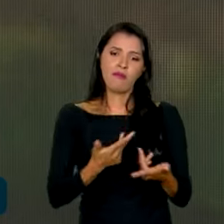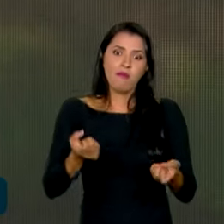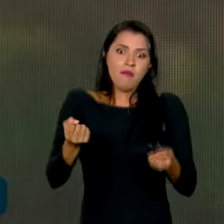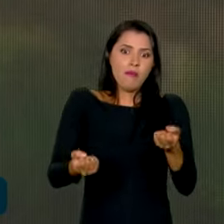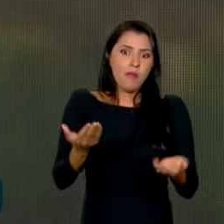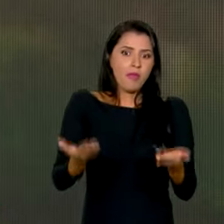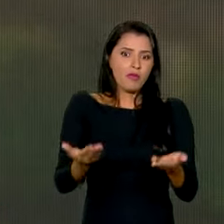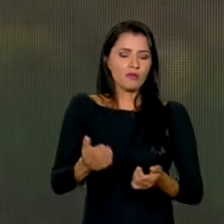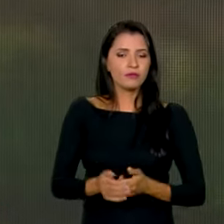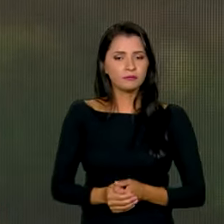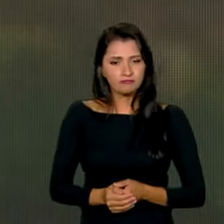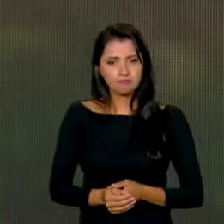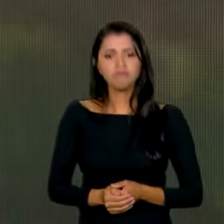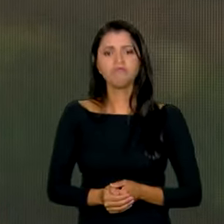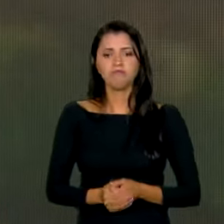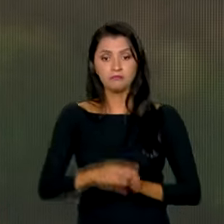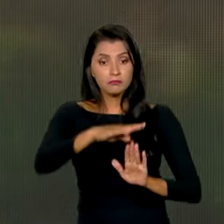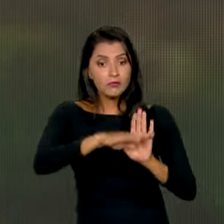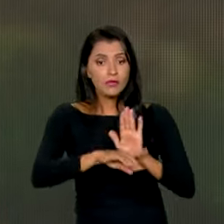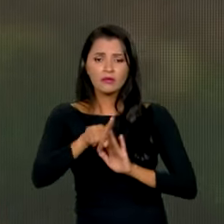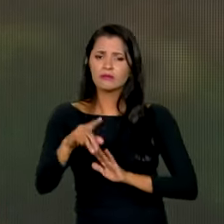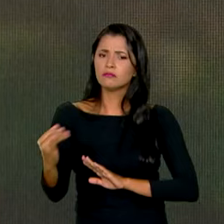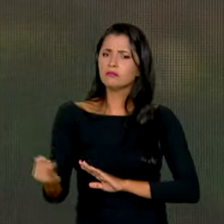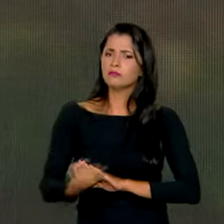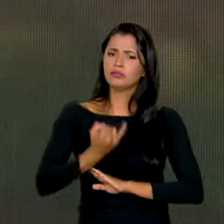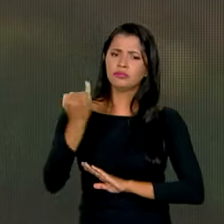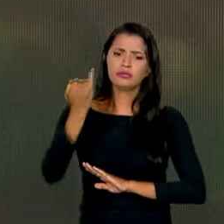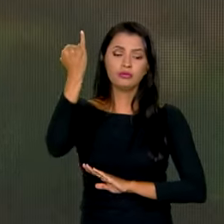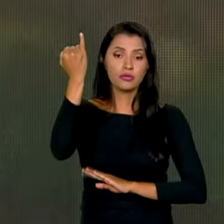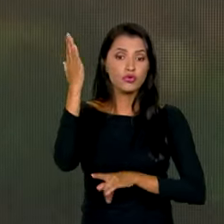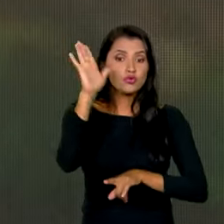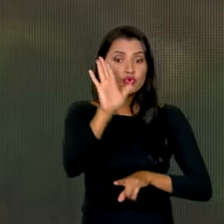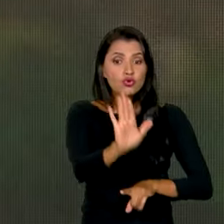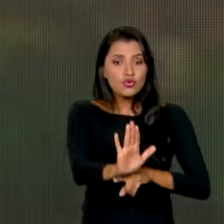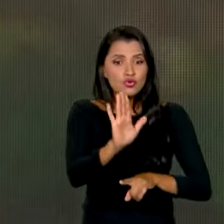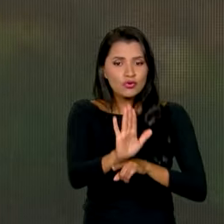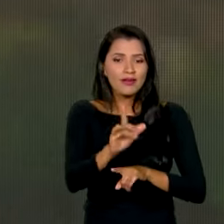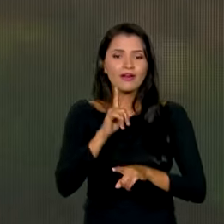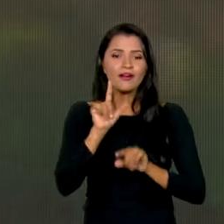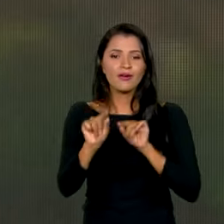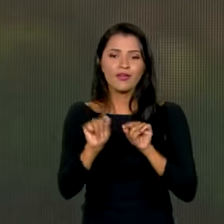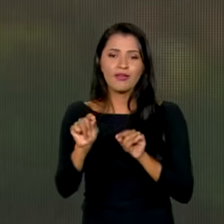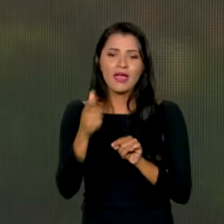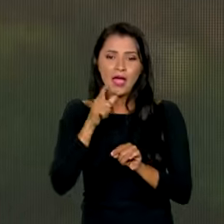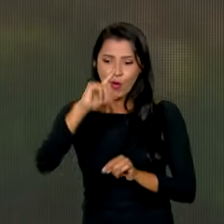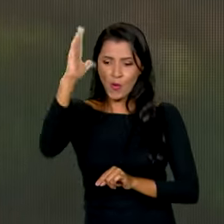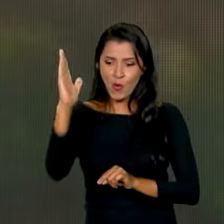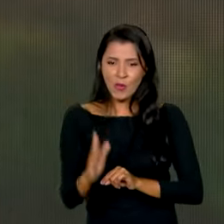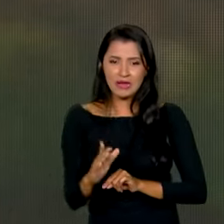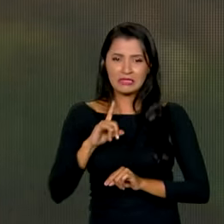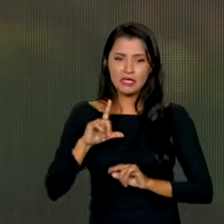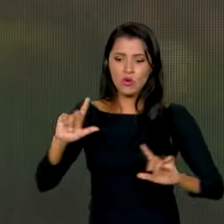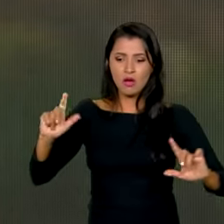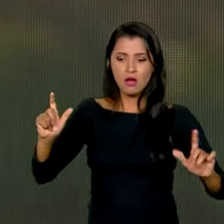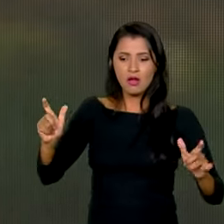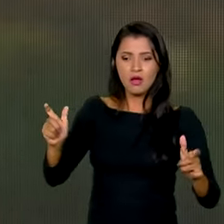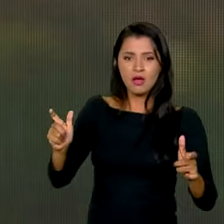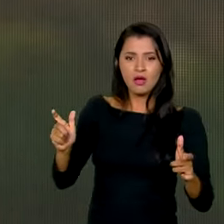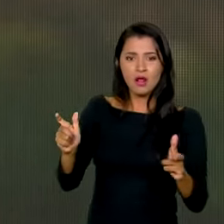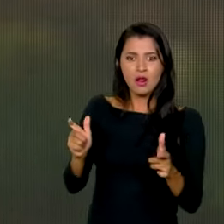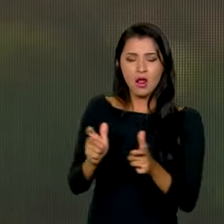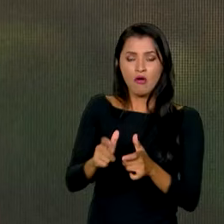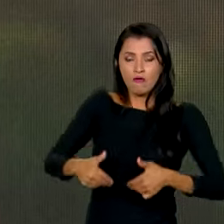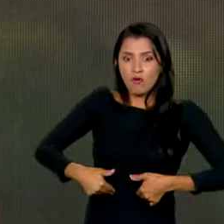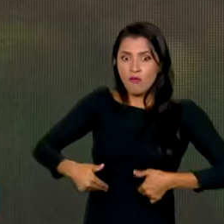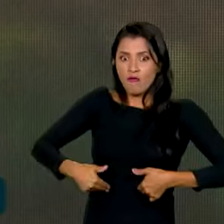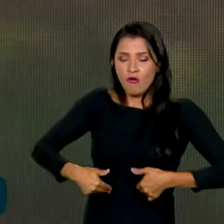fundamental para ajudar a retirar o Brasil do mapa da fome em